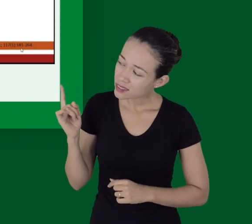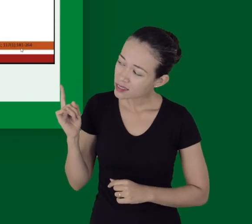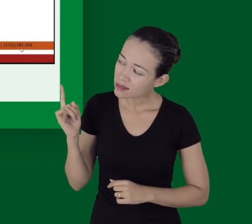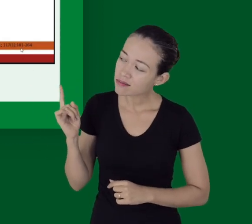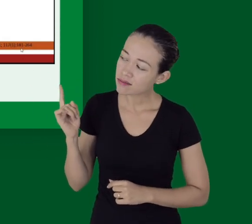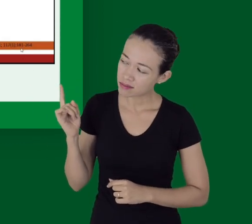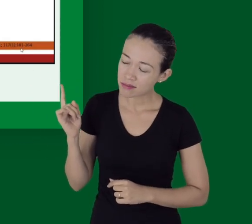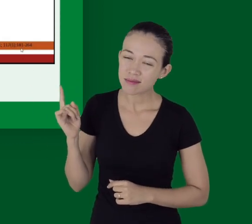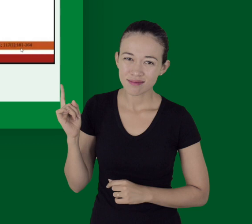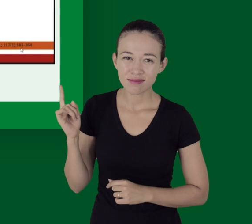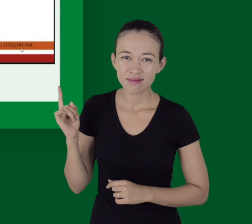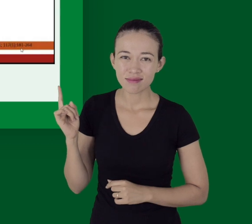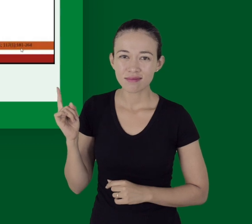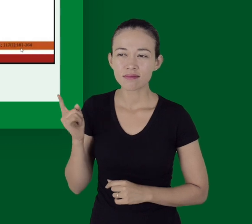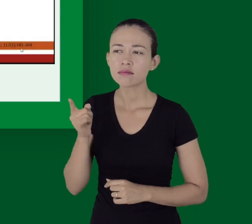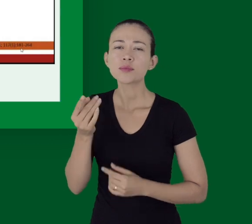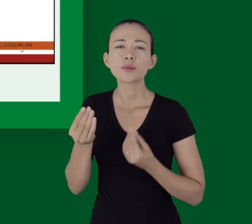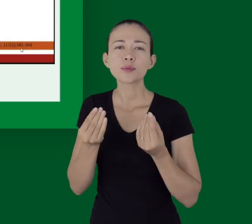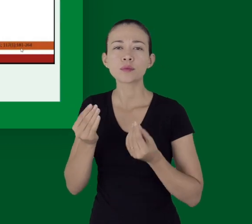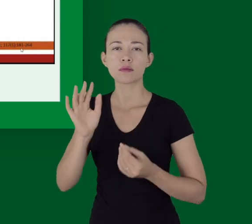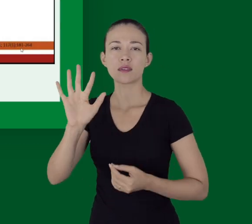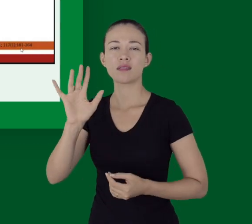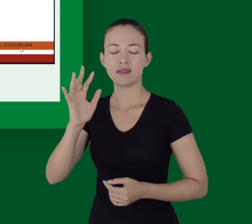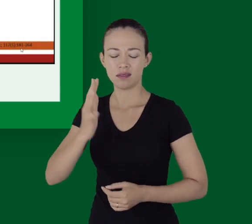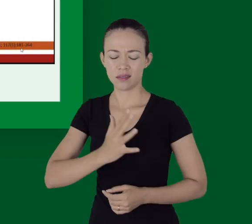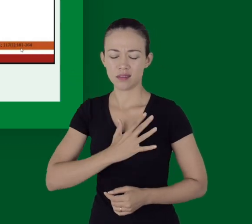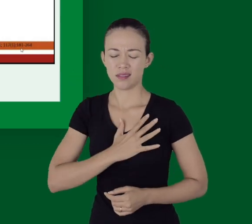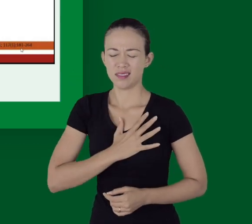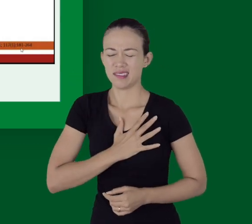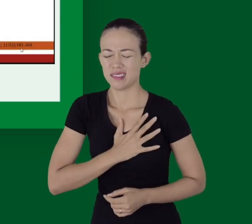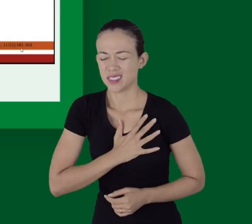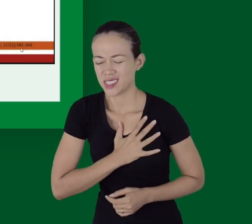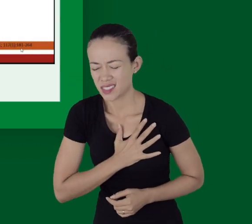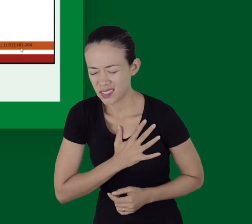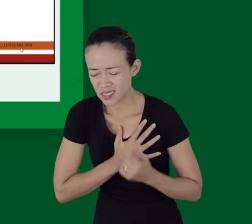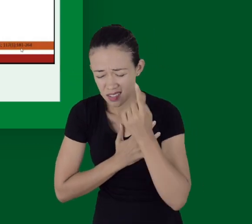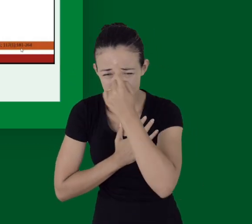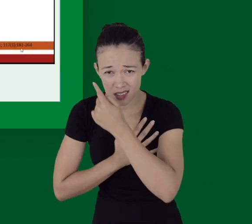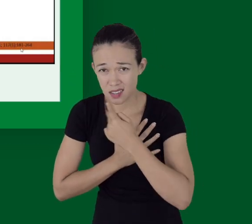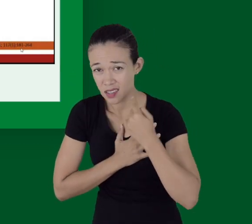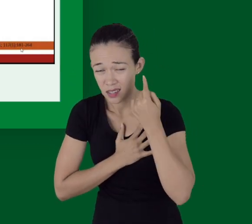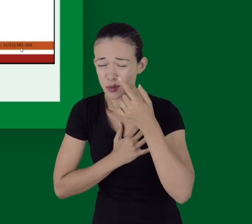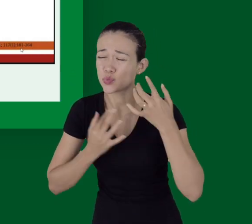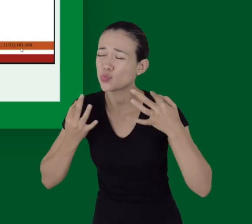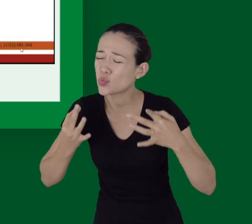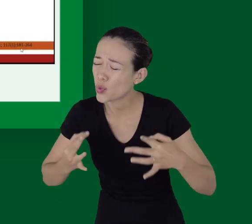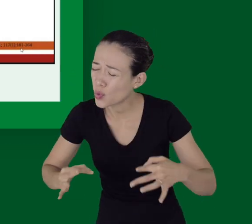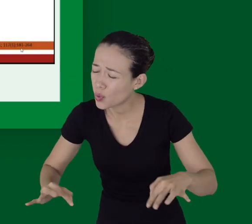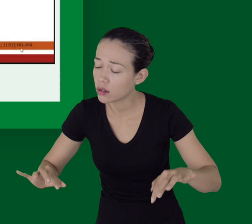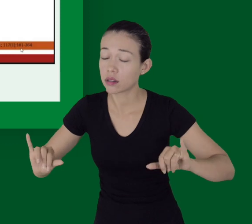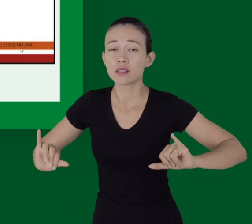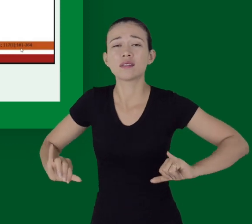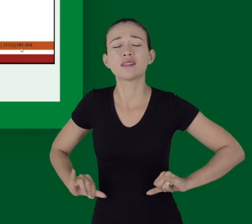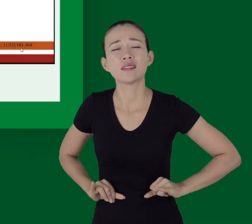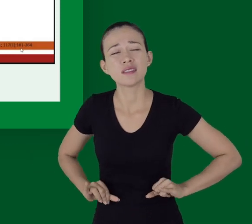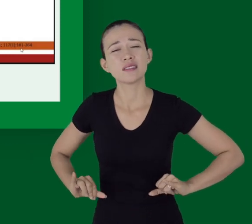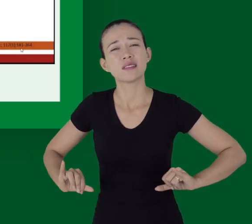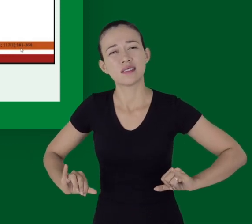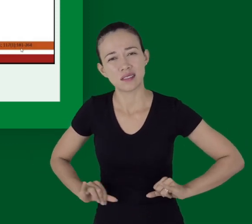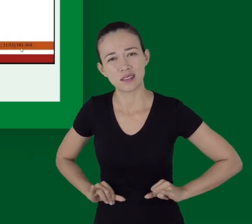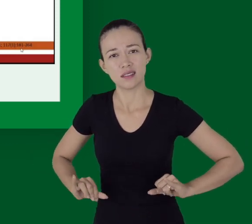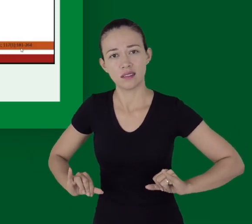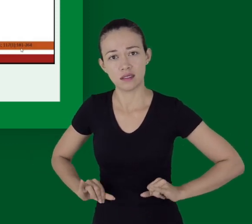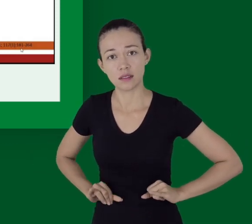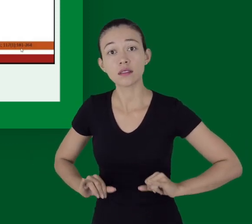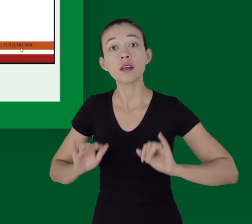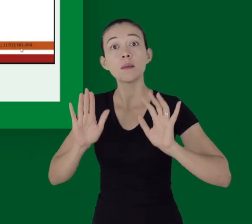mais quieto. Normalmente esse paciente não está fazendo escândalo, não está gritando, não está fazendo... porque ele sabe que tudo que ele fizer de esforço vai